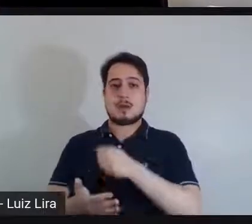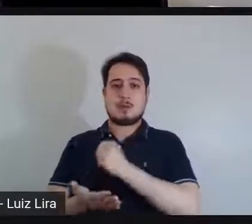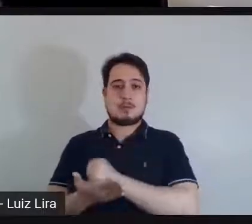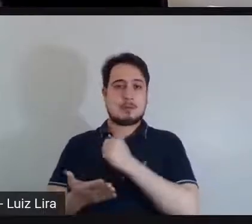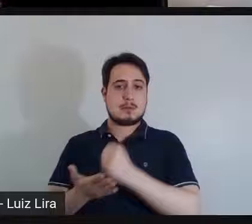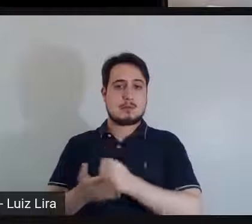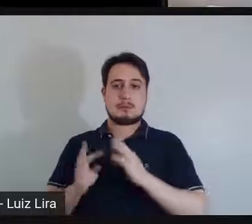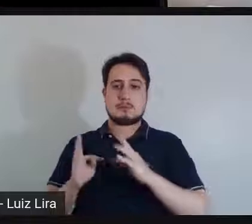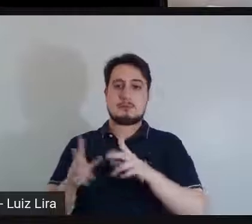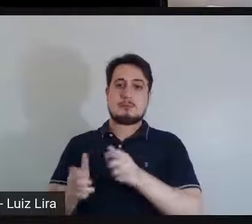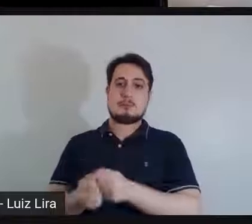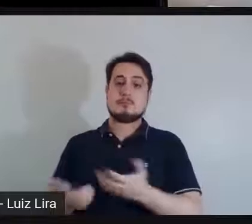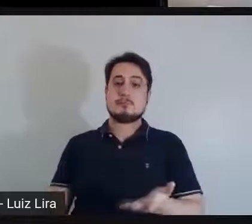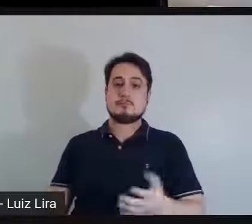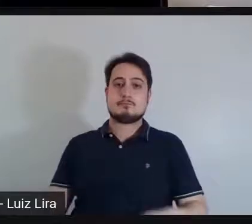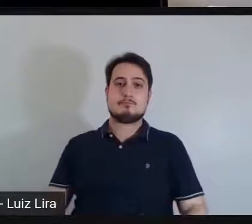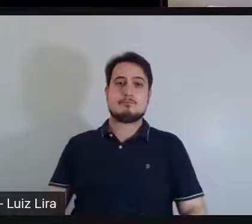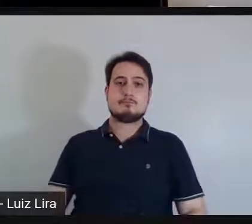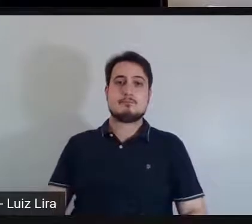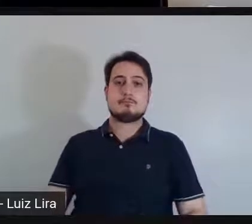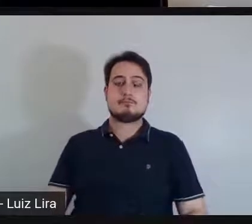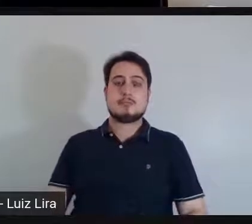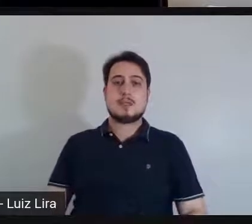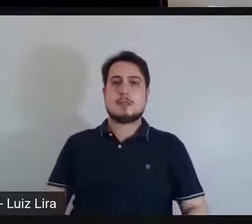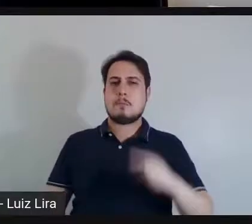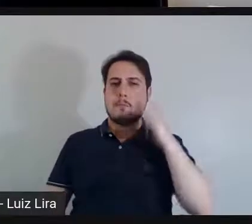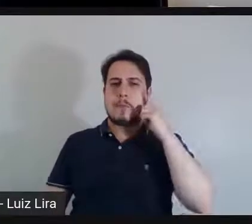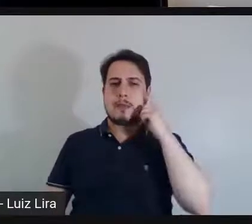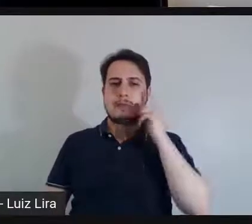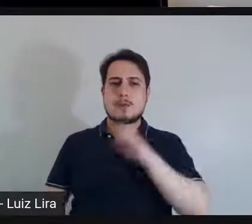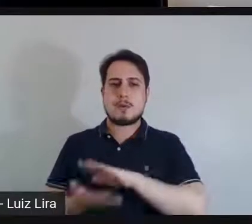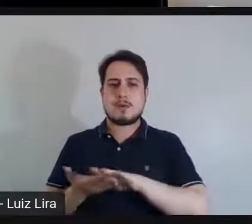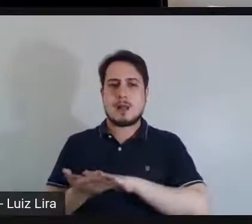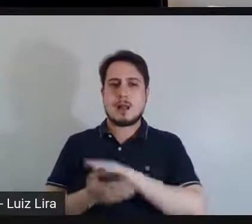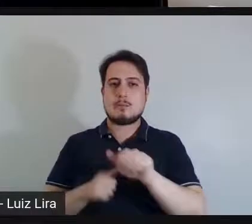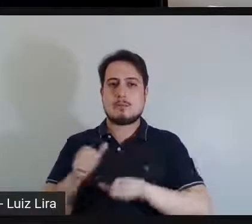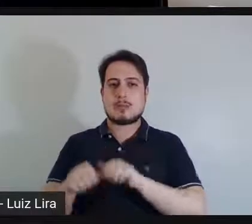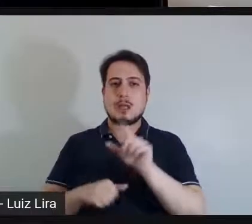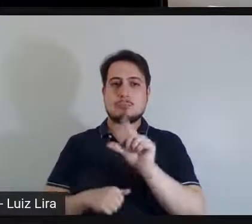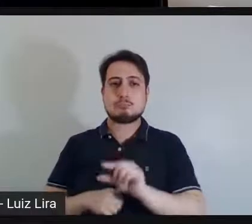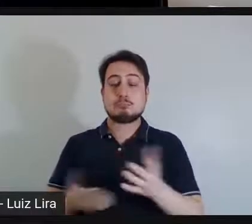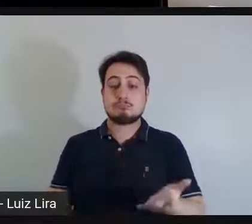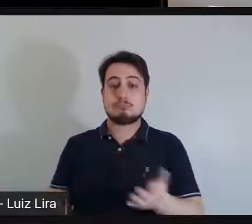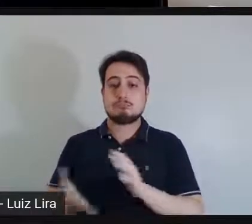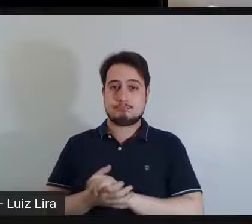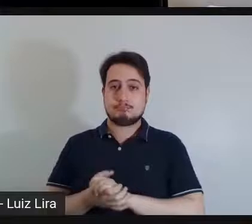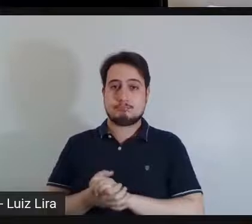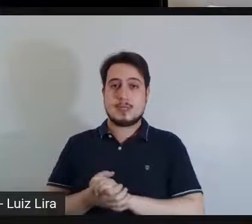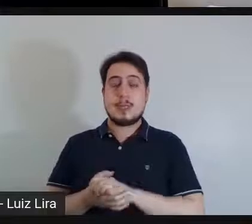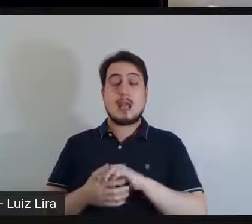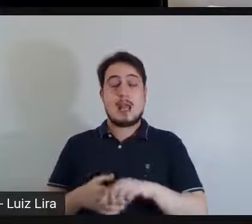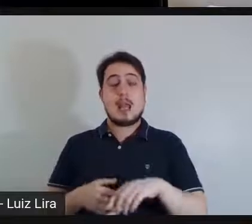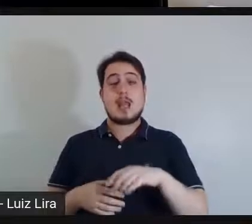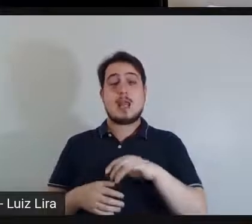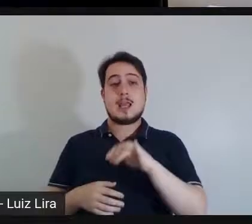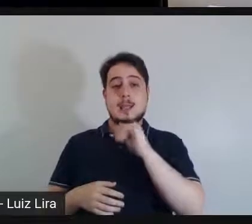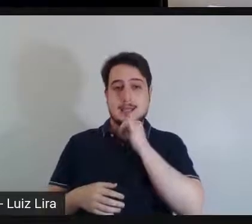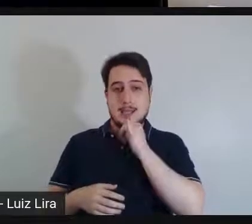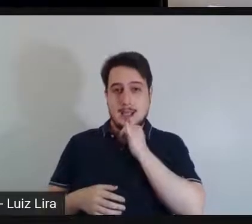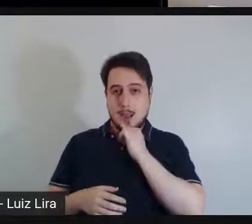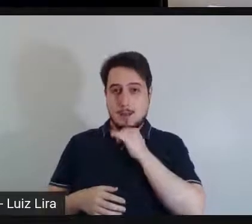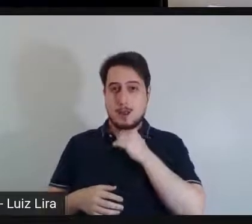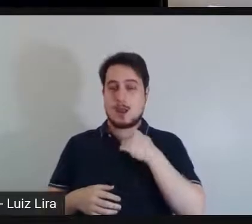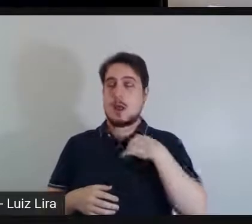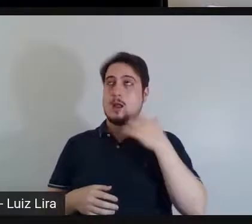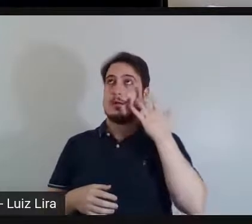falei, e a periculosidade? Você não pensou nela? Então, são esses cenários que, assim, eu não